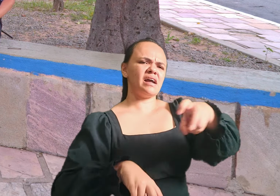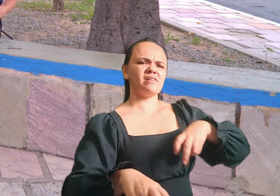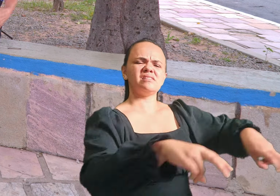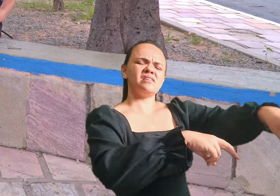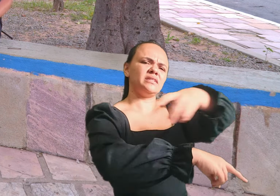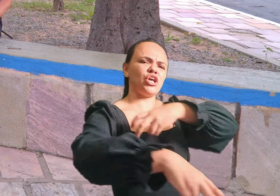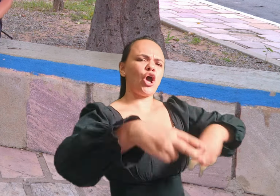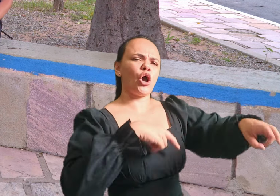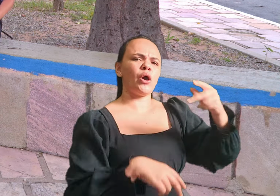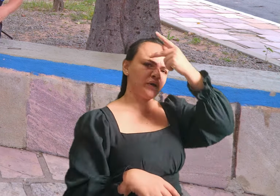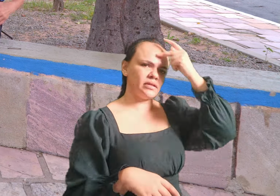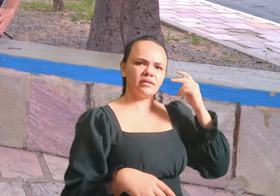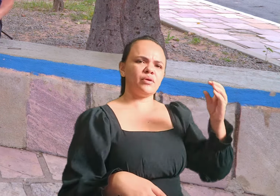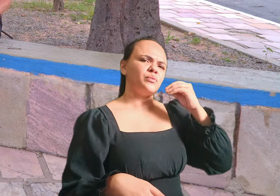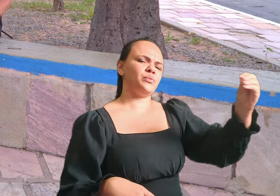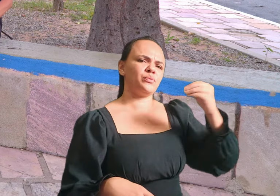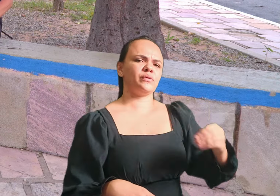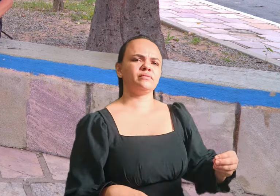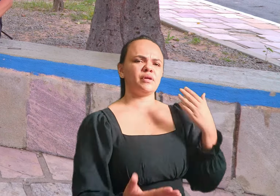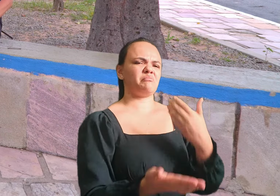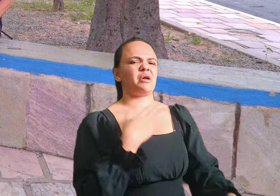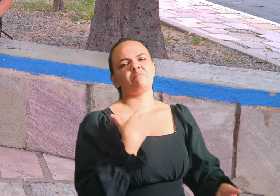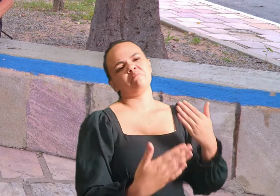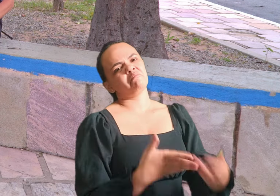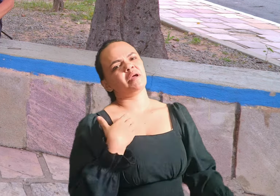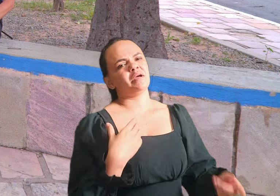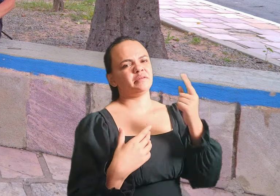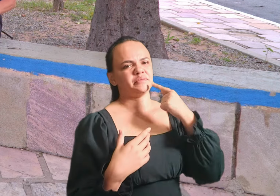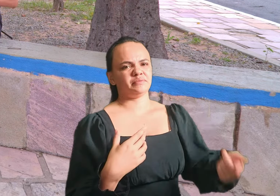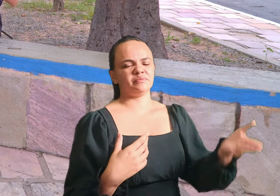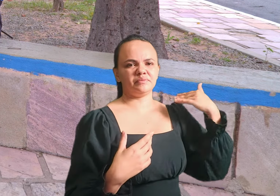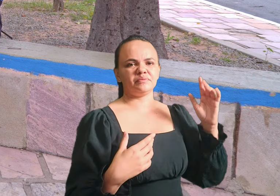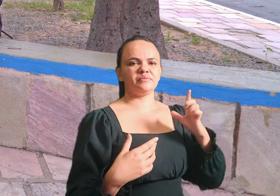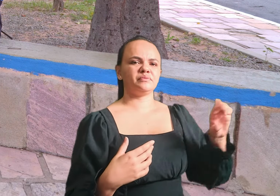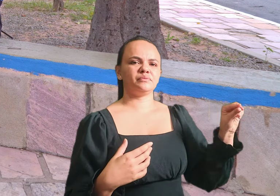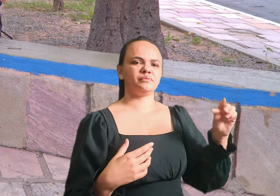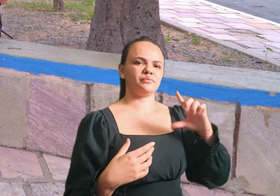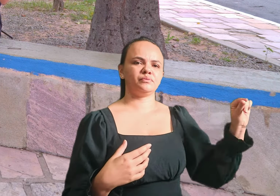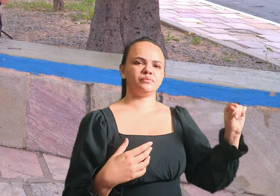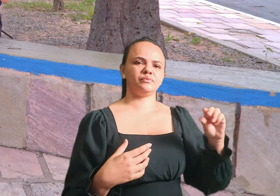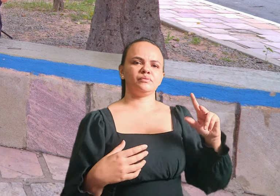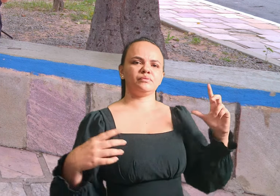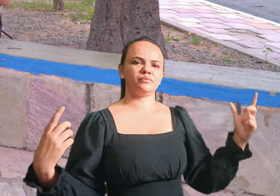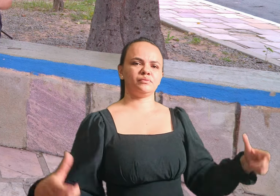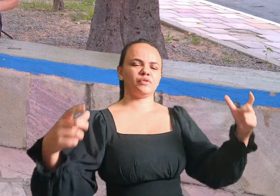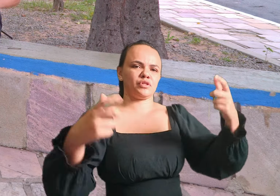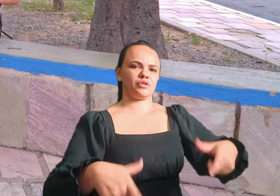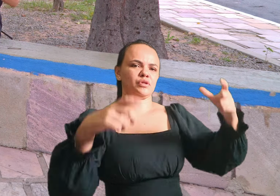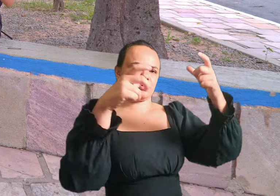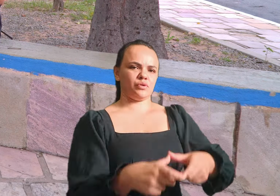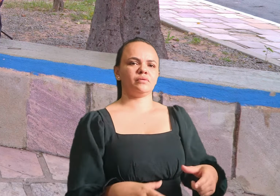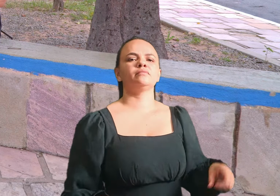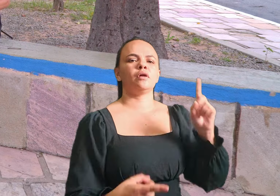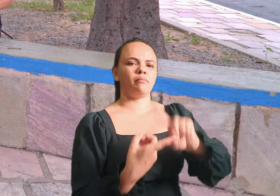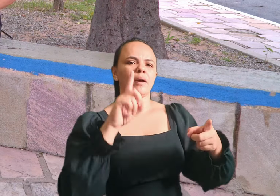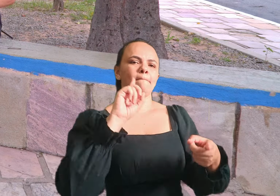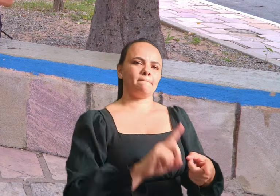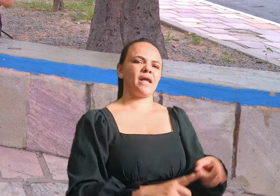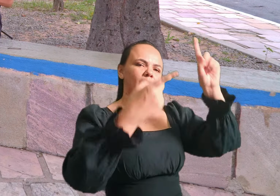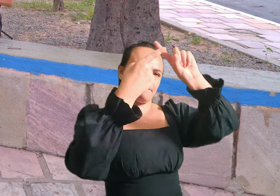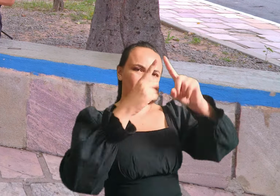aqueles mais fracos iam saindo da roda aqueles que per né que não conseguiam fazer as batidas corretas e o passo